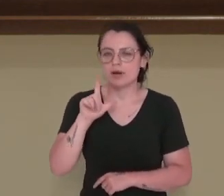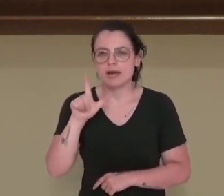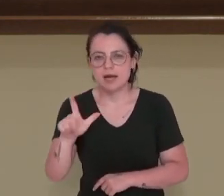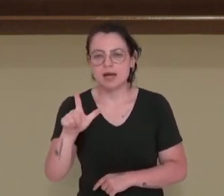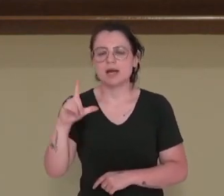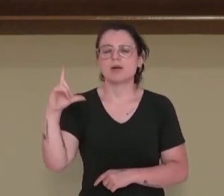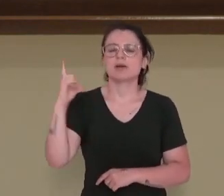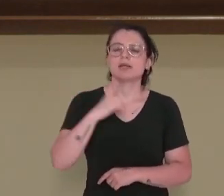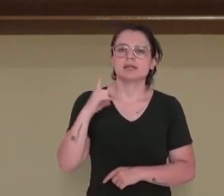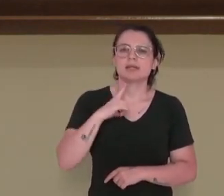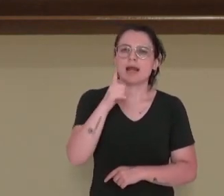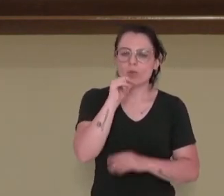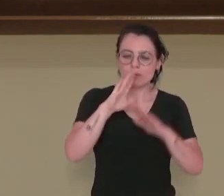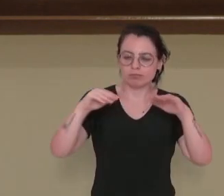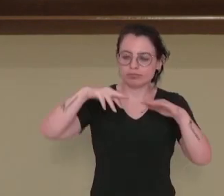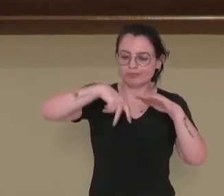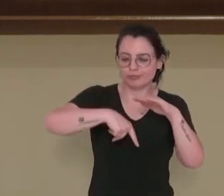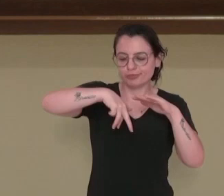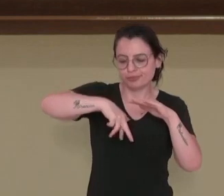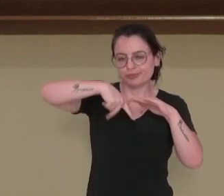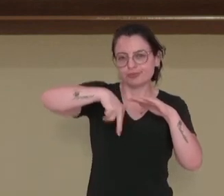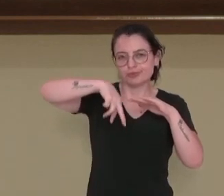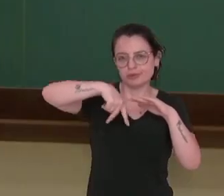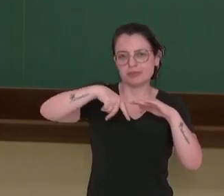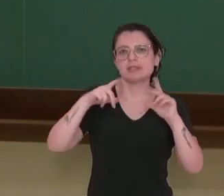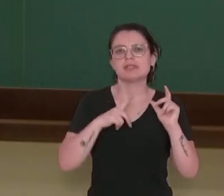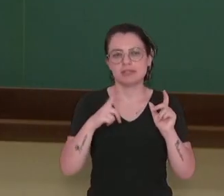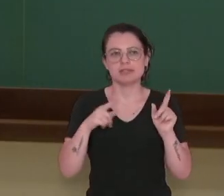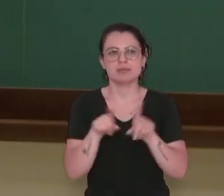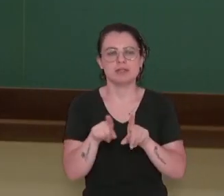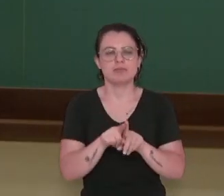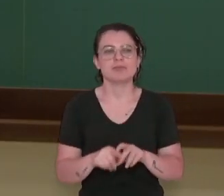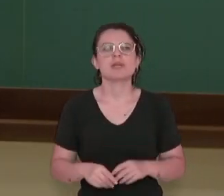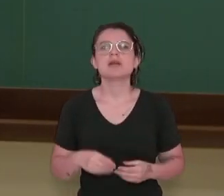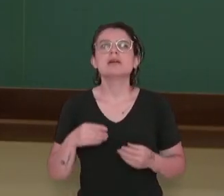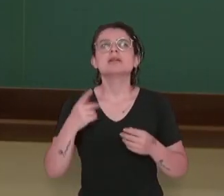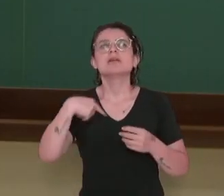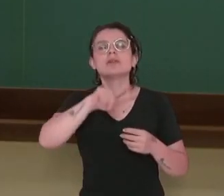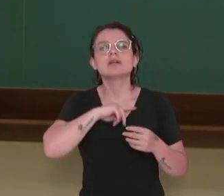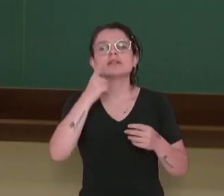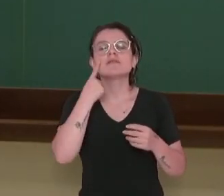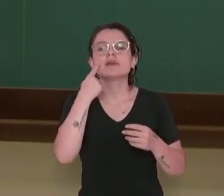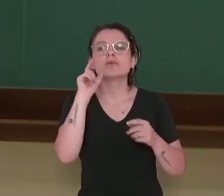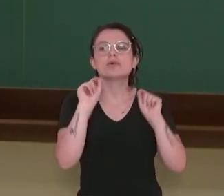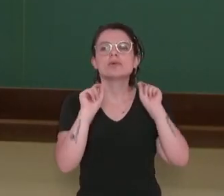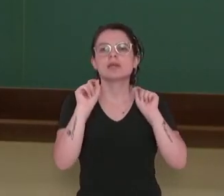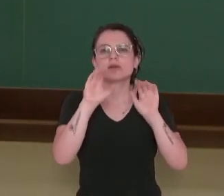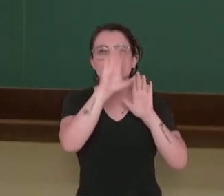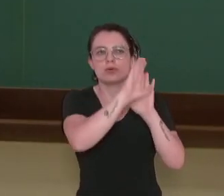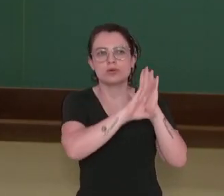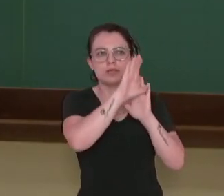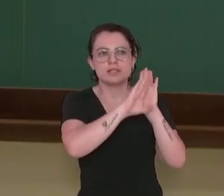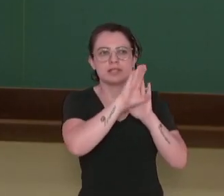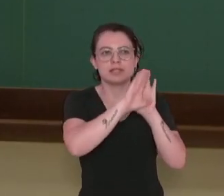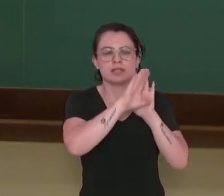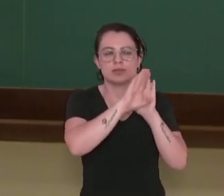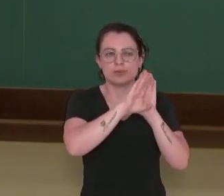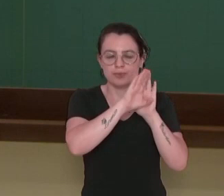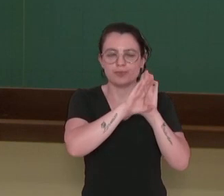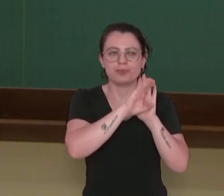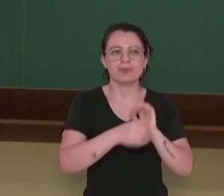consideradas ginásticas não competitivas. E ali, vamos lá definir então ginástica de condicionamento